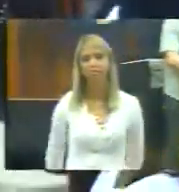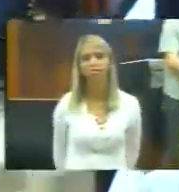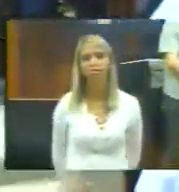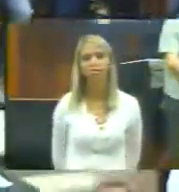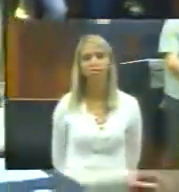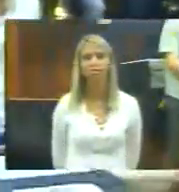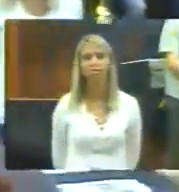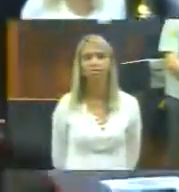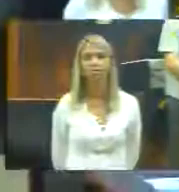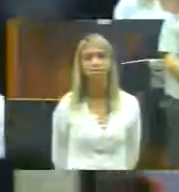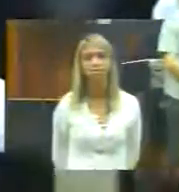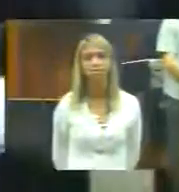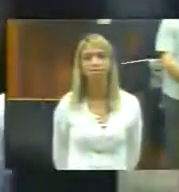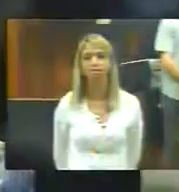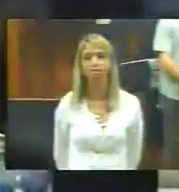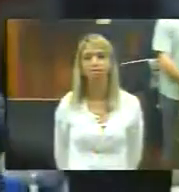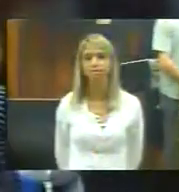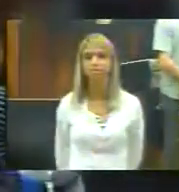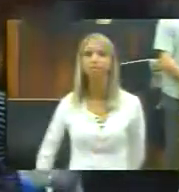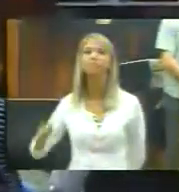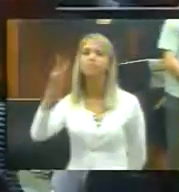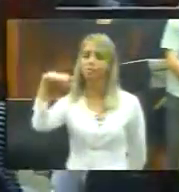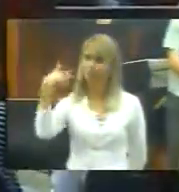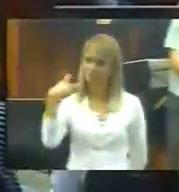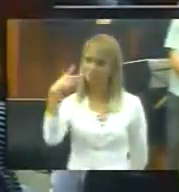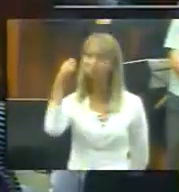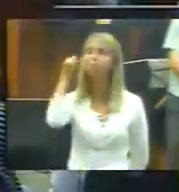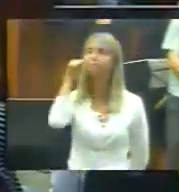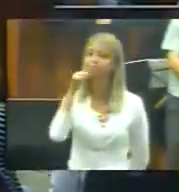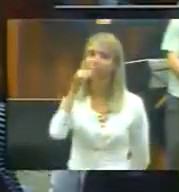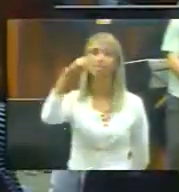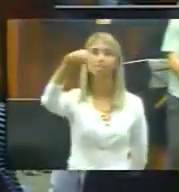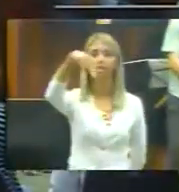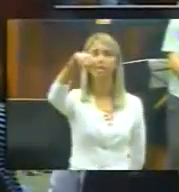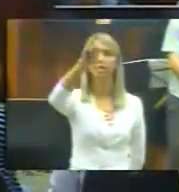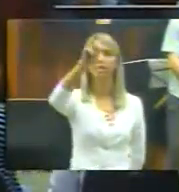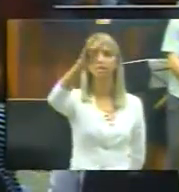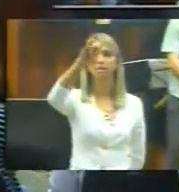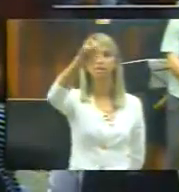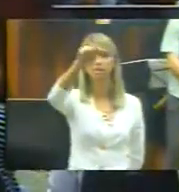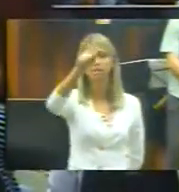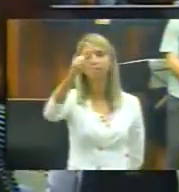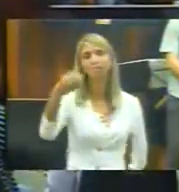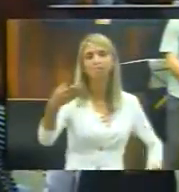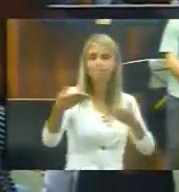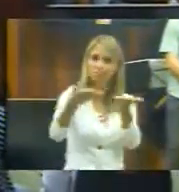Com a palavra, a nobre vereadora Nívia Maria.